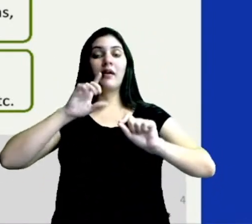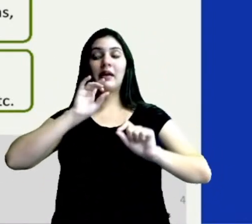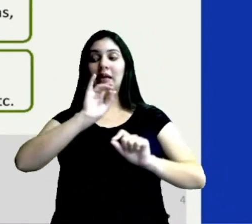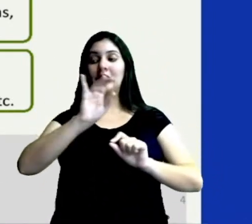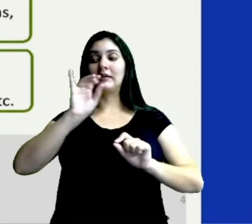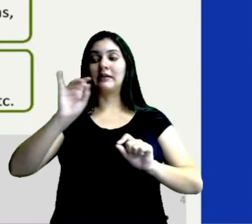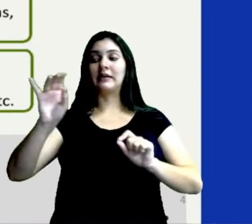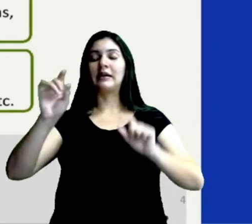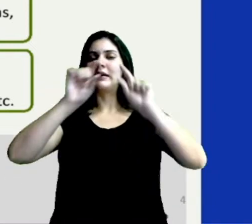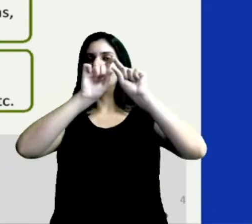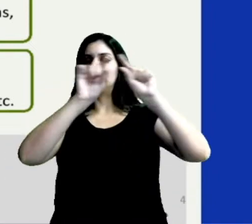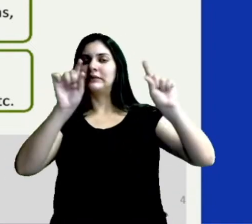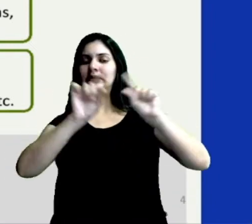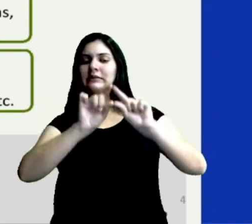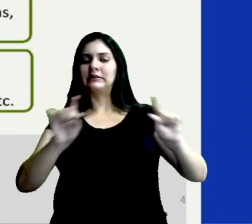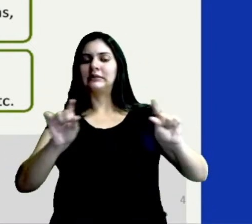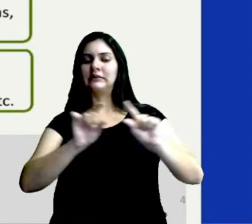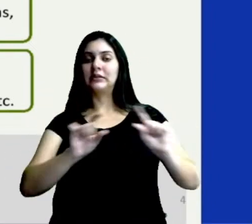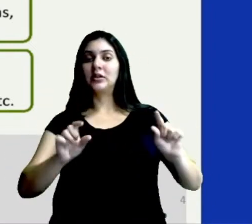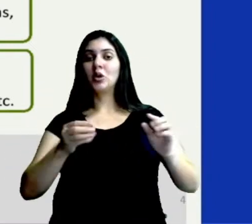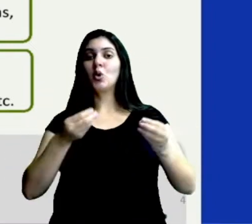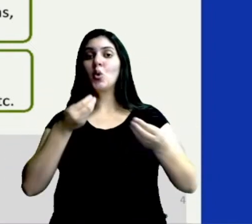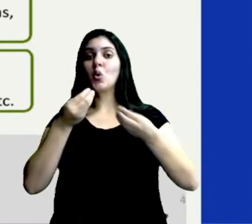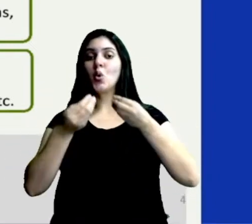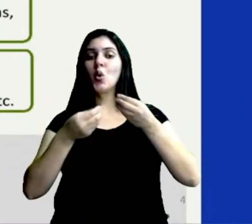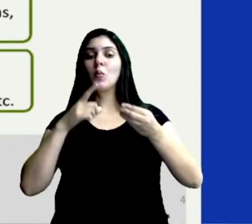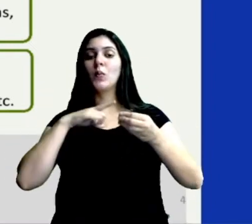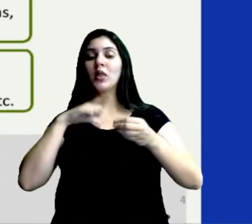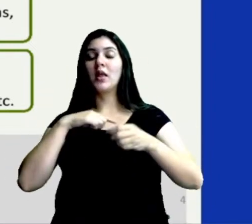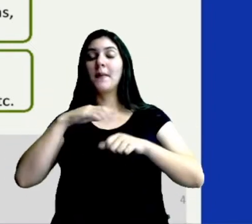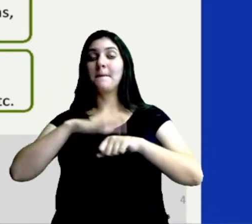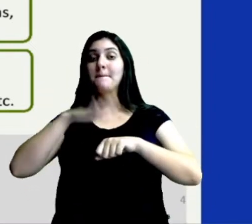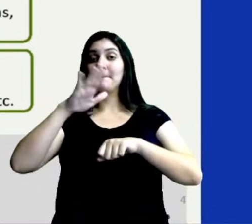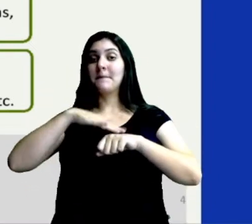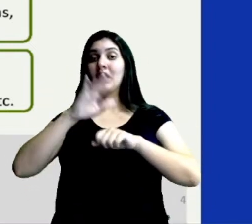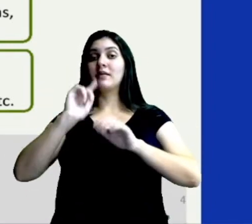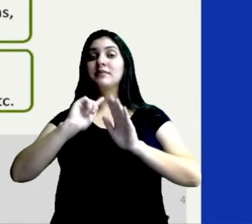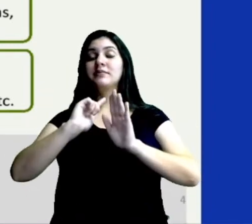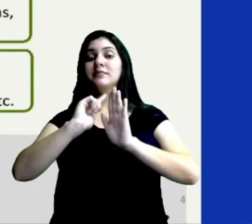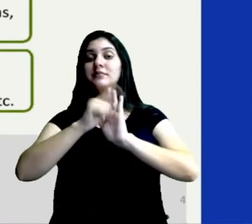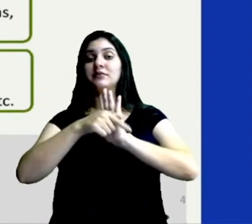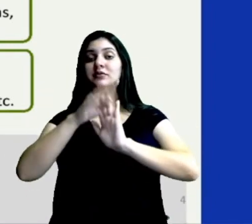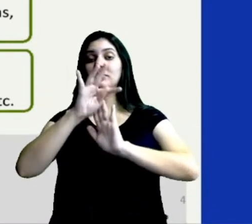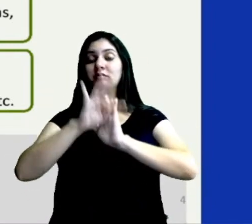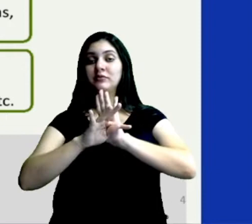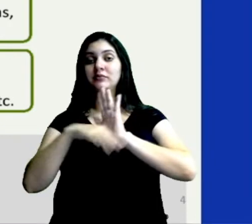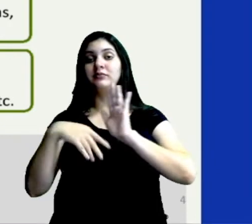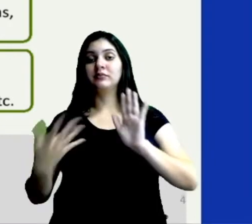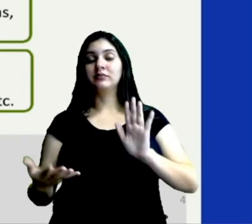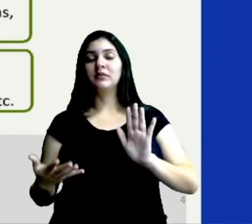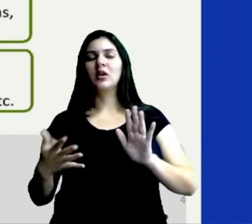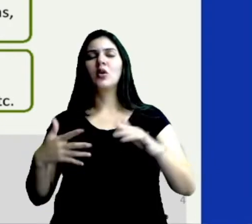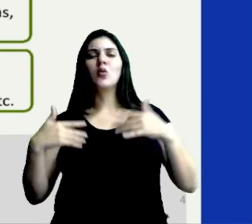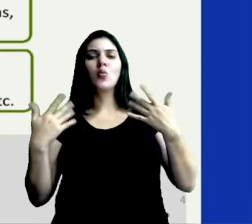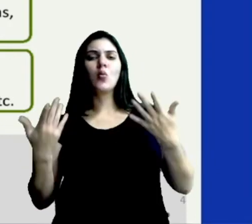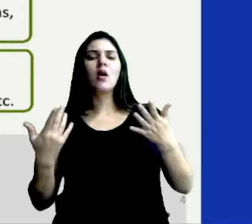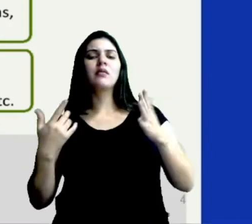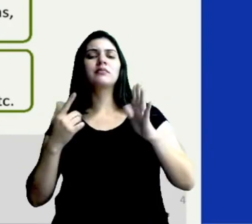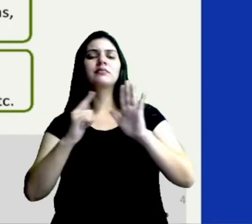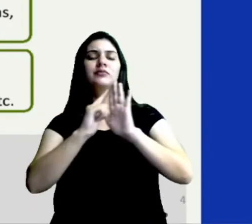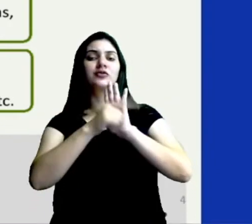desse, onde é predominante esses gêneros, né? Em quais gêneros esses tipos de